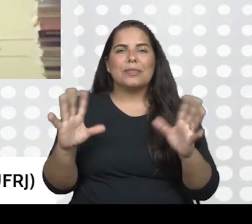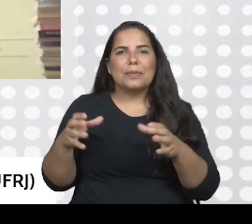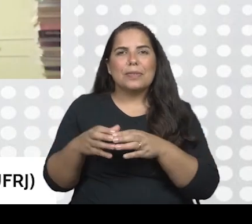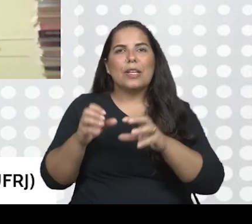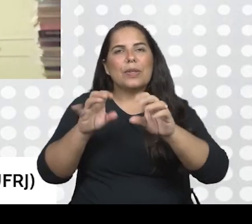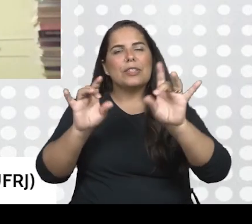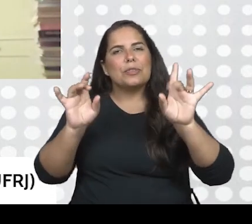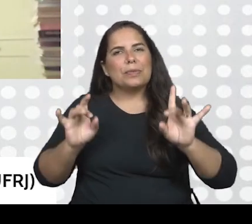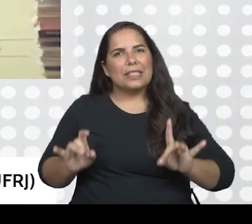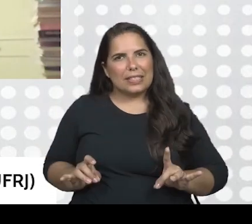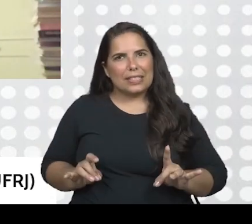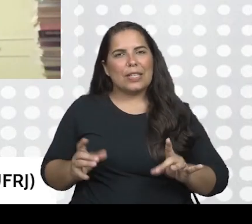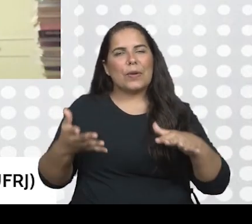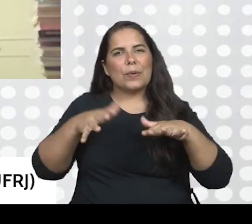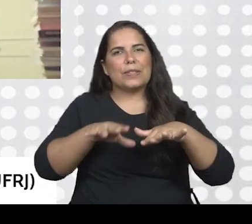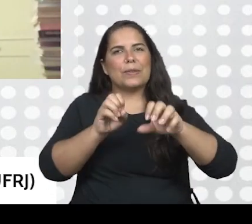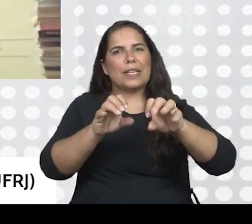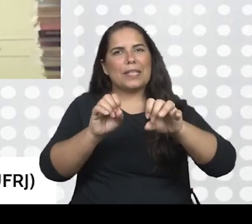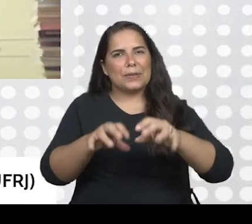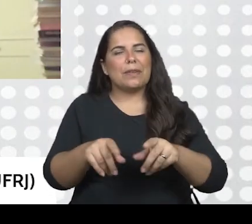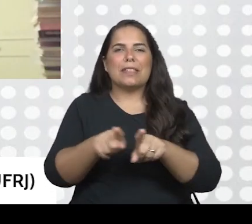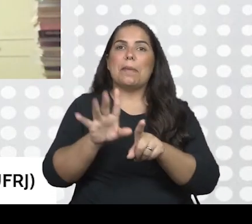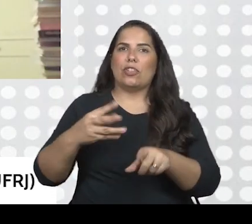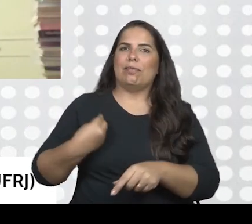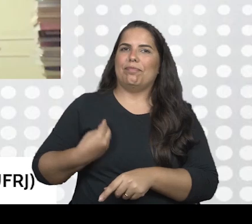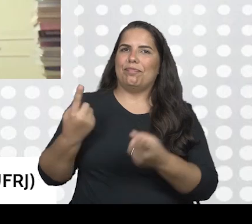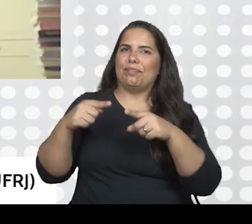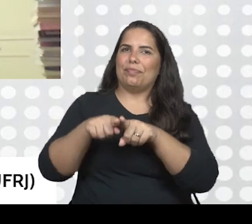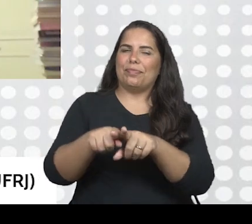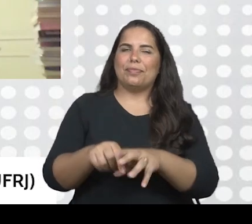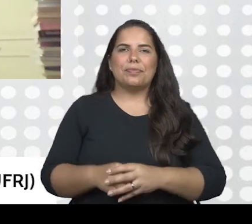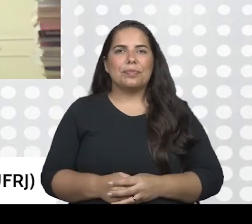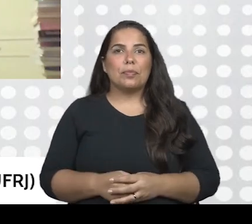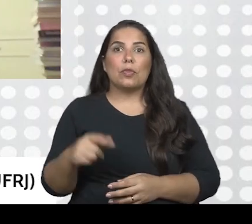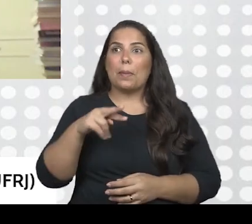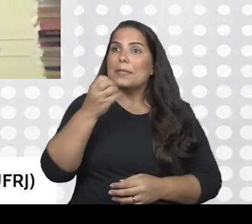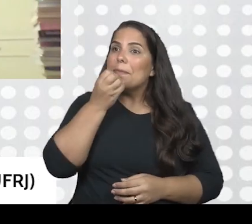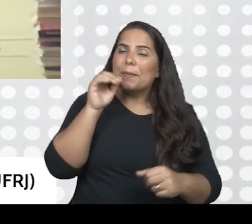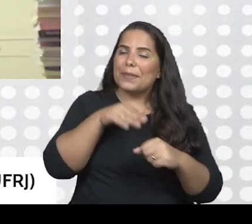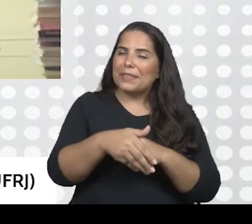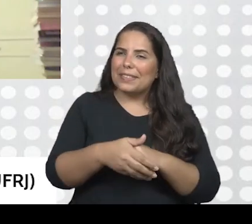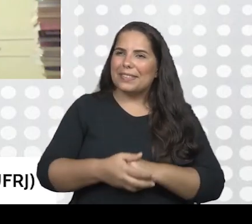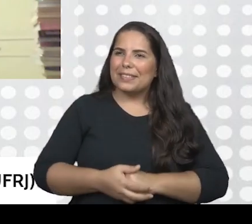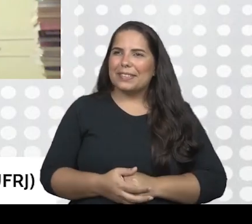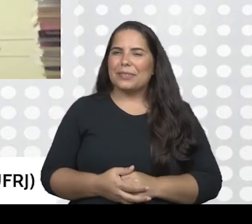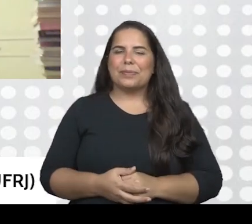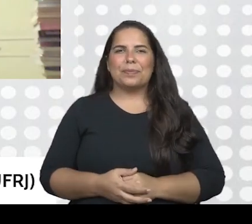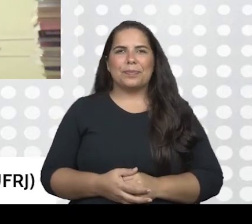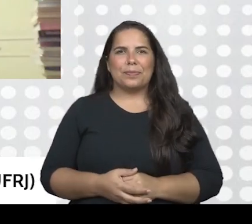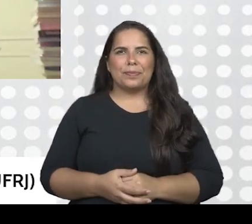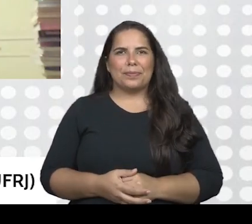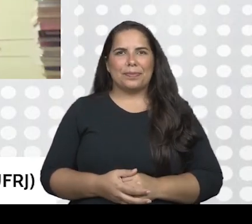Observatório de Educação Especial e Inclusão Educacional, do qual também já fui vinculada. Professora Márcia, boa noite.